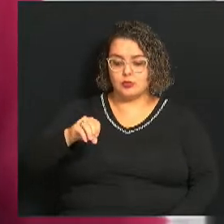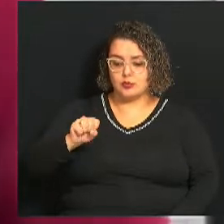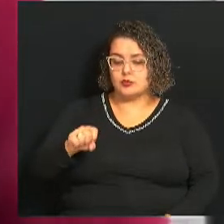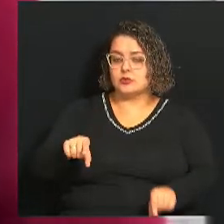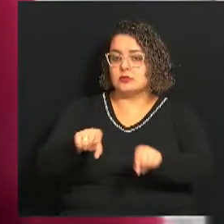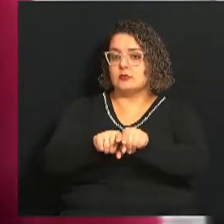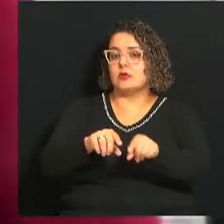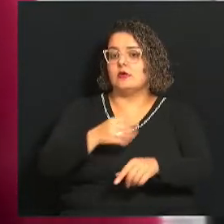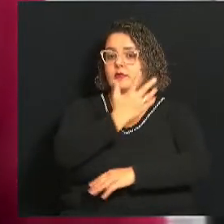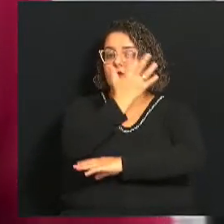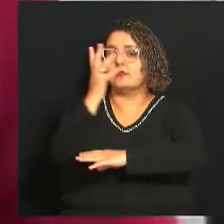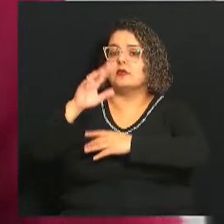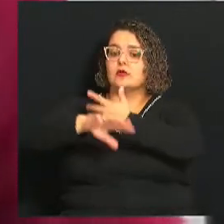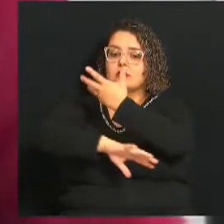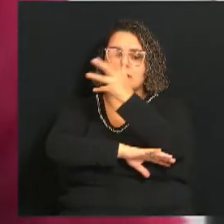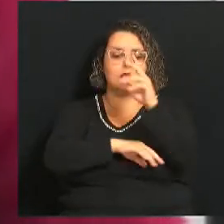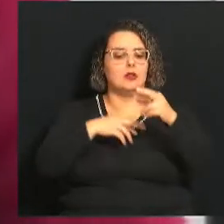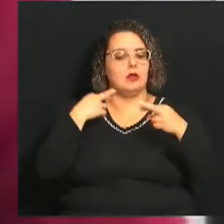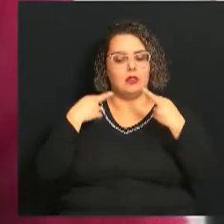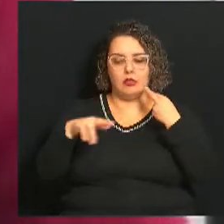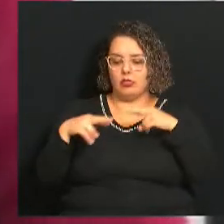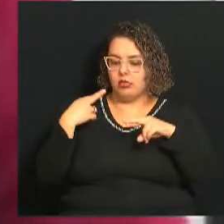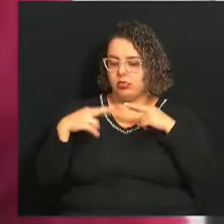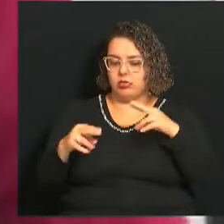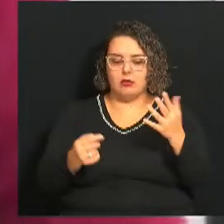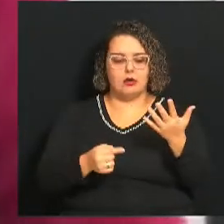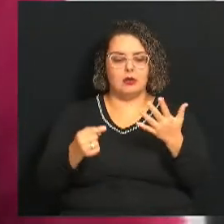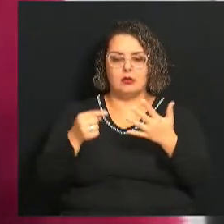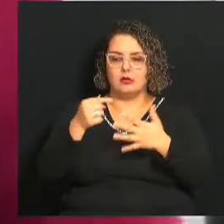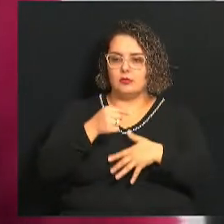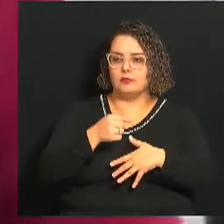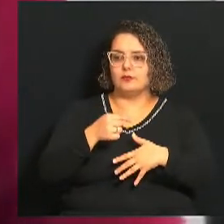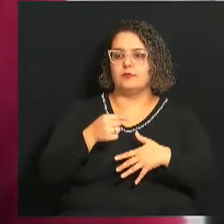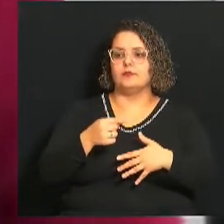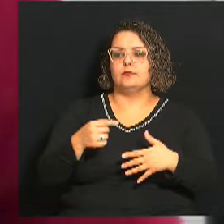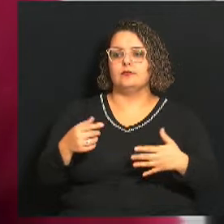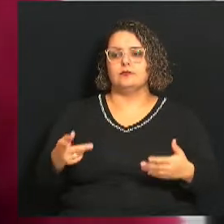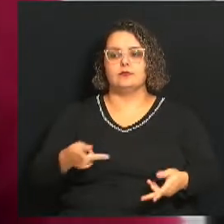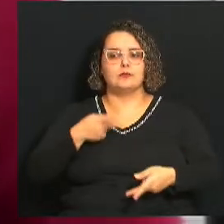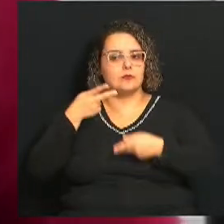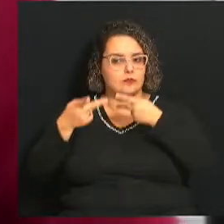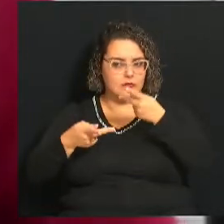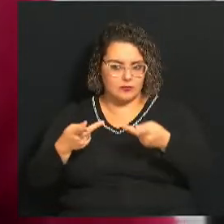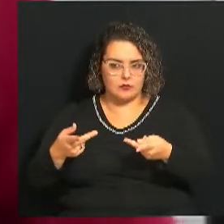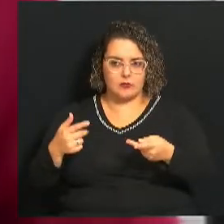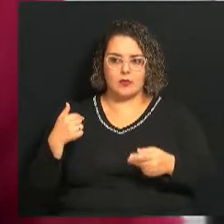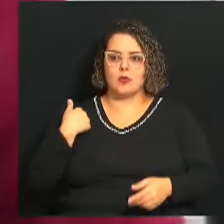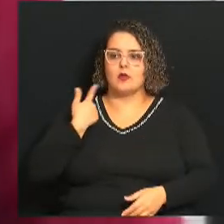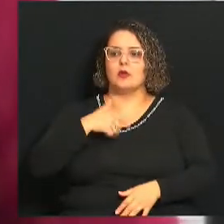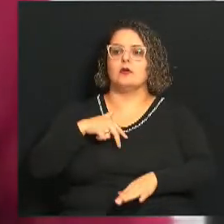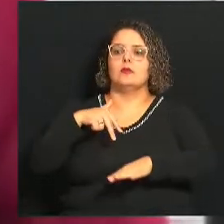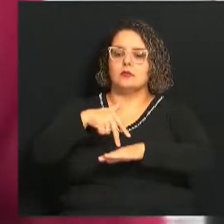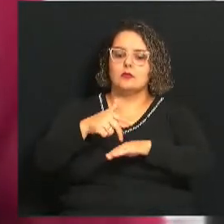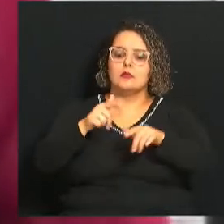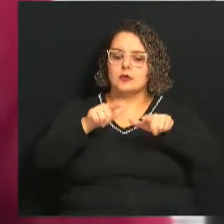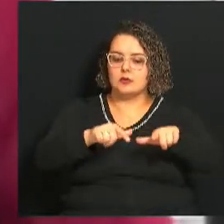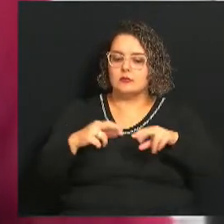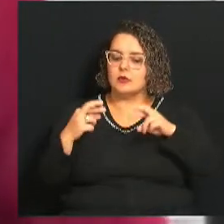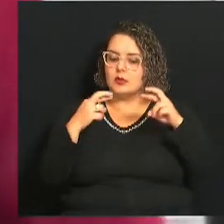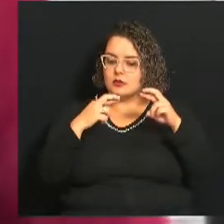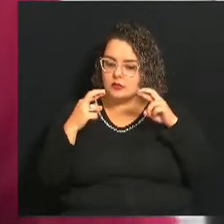aí qualquer reclamação, qualquer ponto aí que seja levantado, nós estamos dispostos, nós vamos até o local,